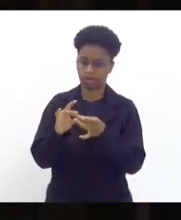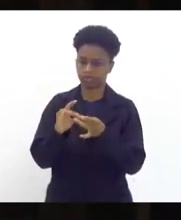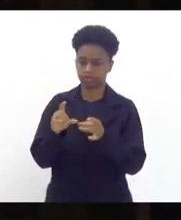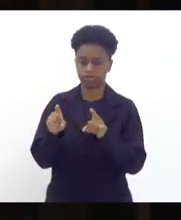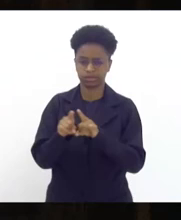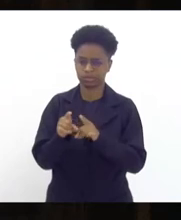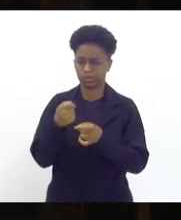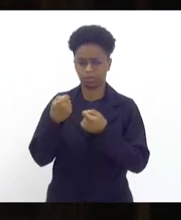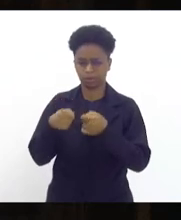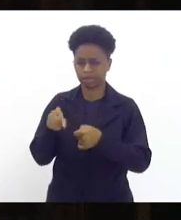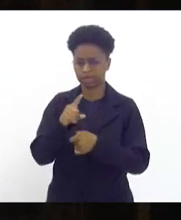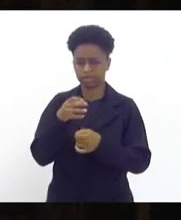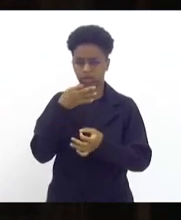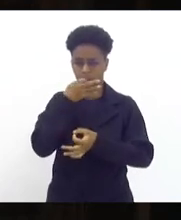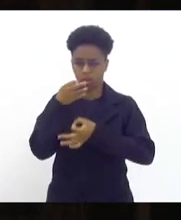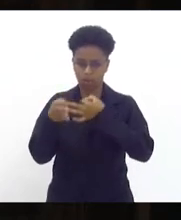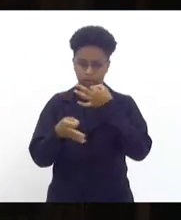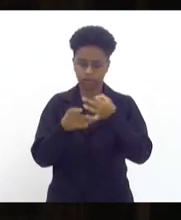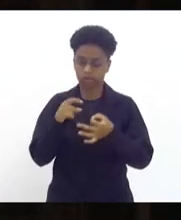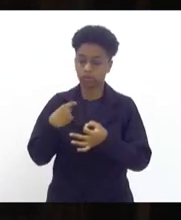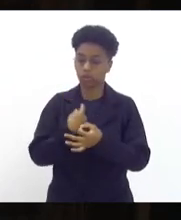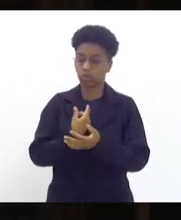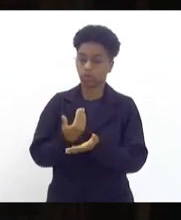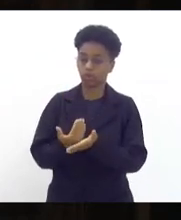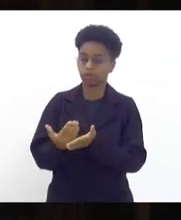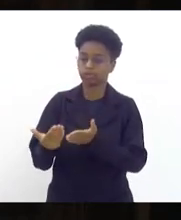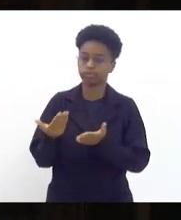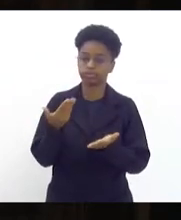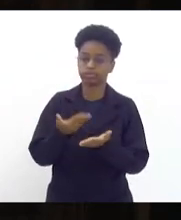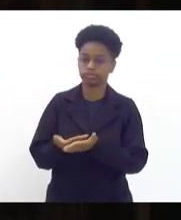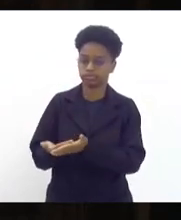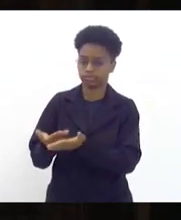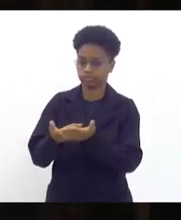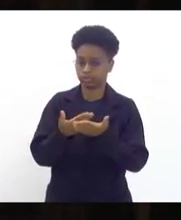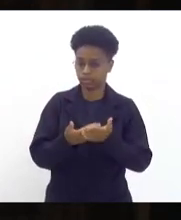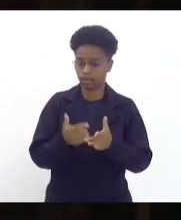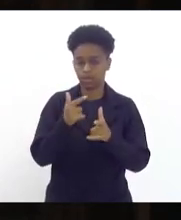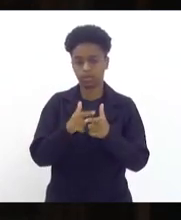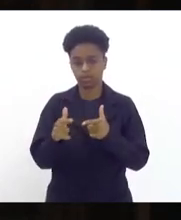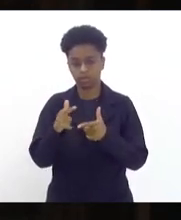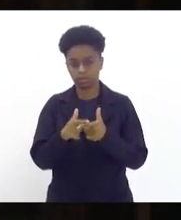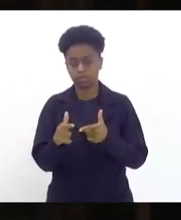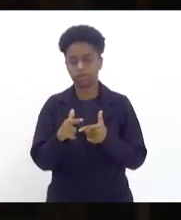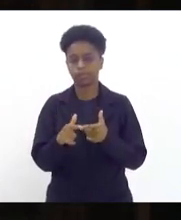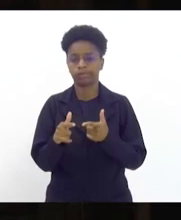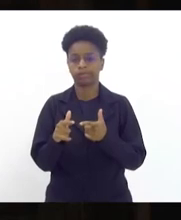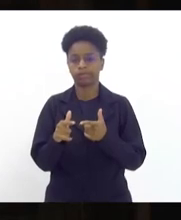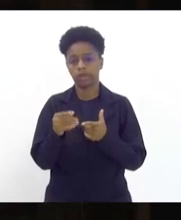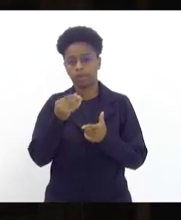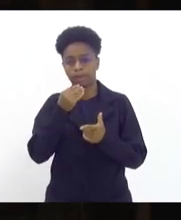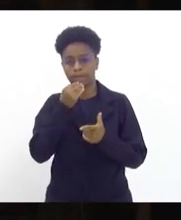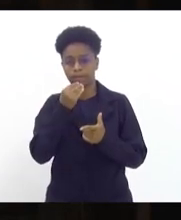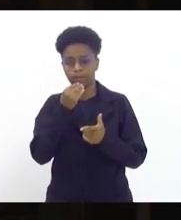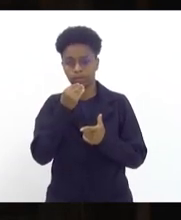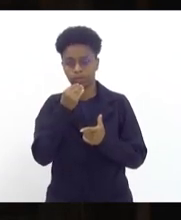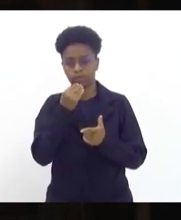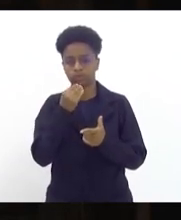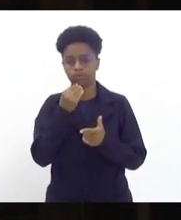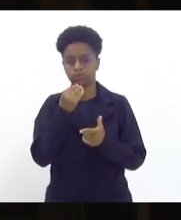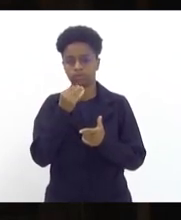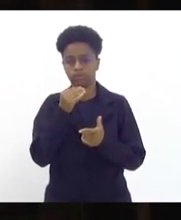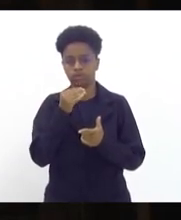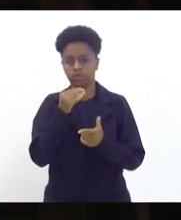e a gente começou a debruçar nos índices estatísticos e nos problemas que poderiam ter não